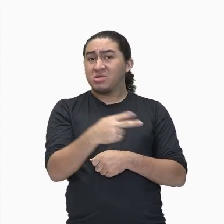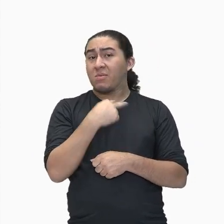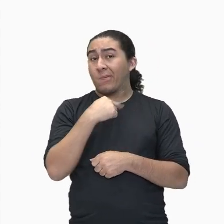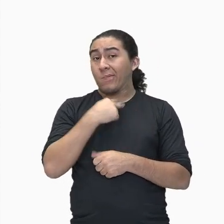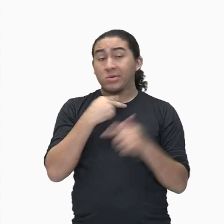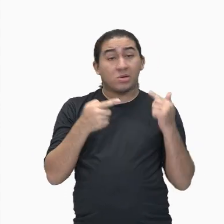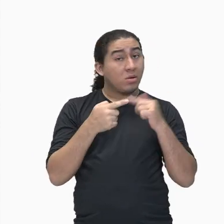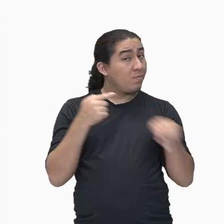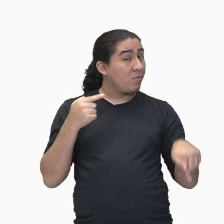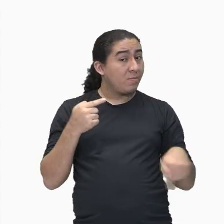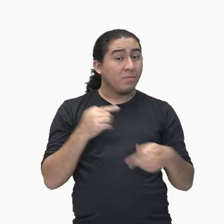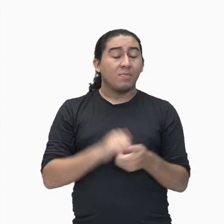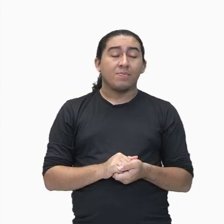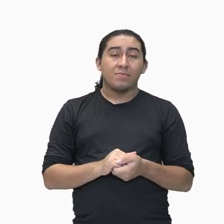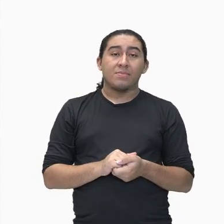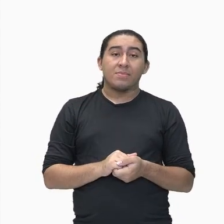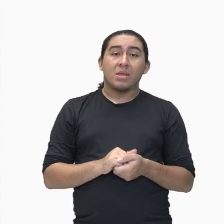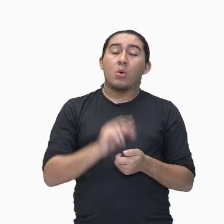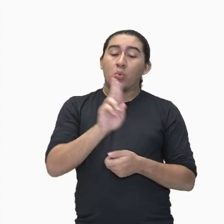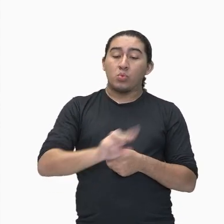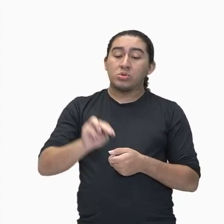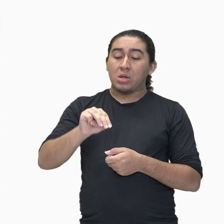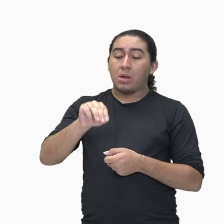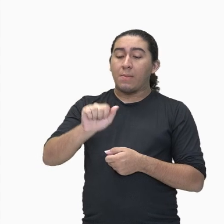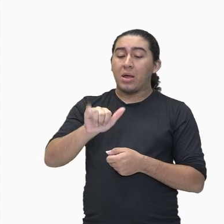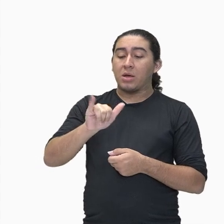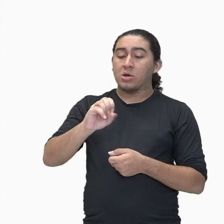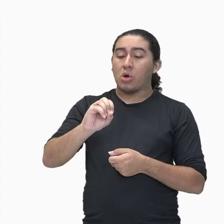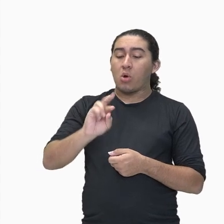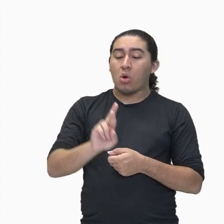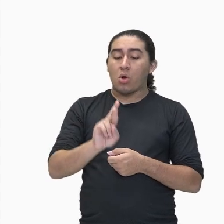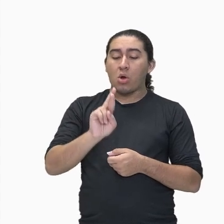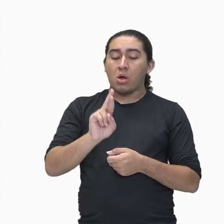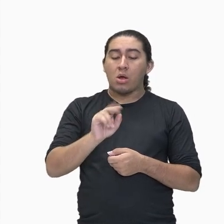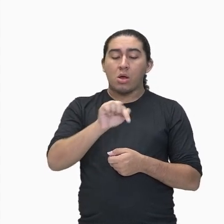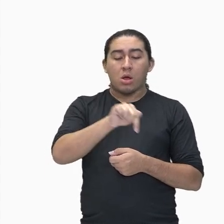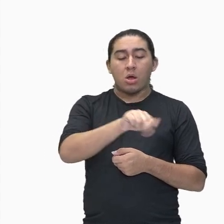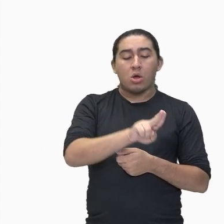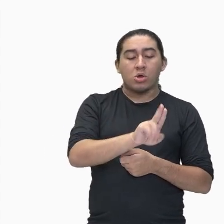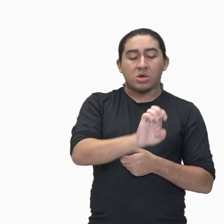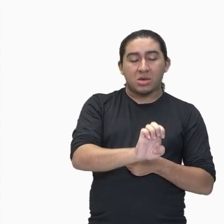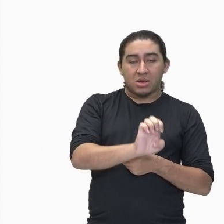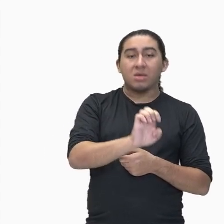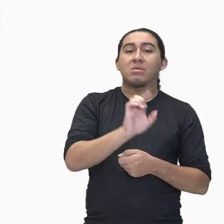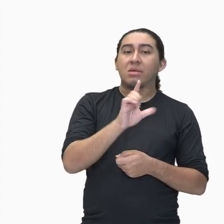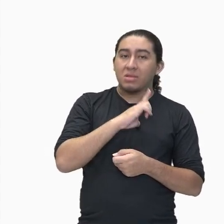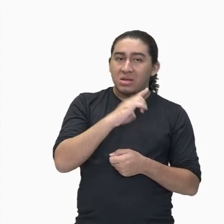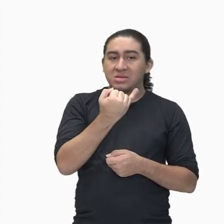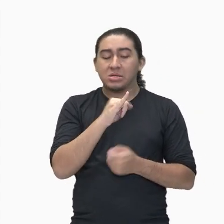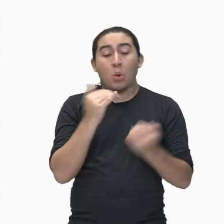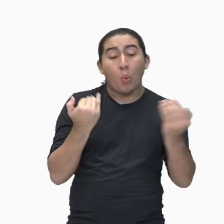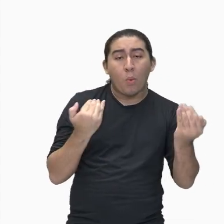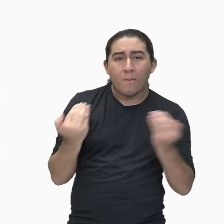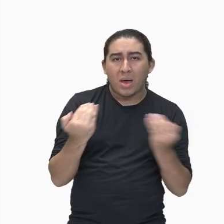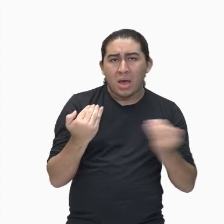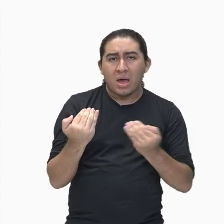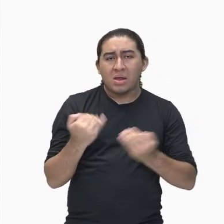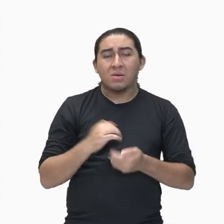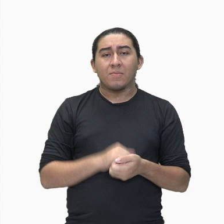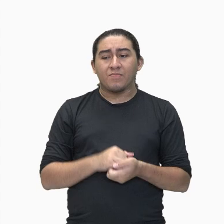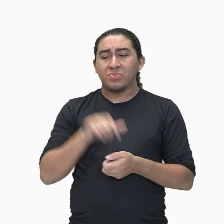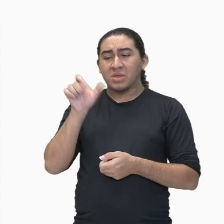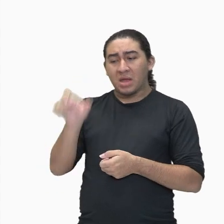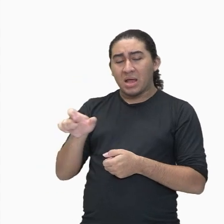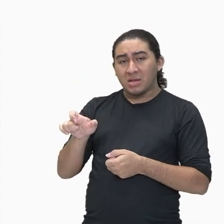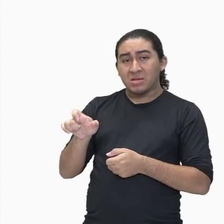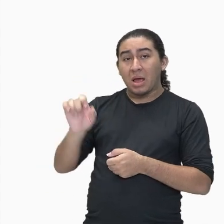que, né? Quando for nesse sentido, o adjetivo, uma coisa grande, eu vou comparar, né? Aí eu vou